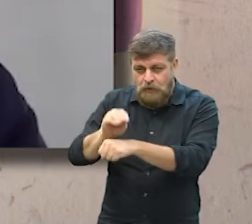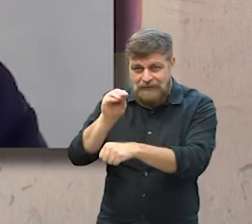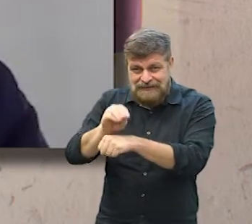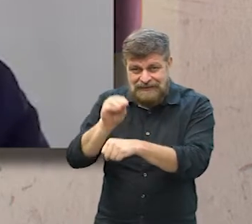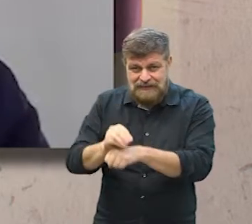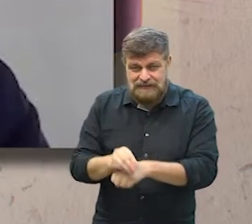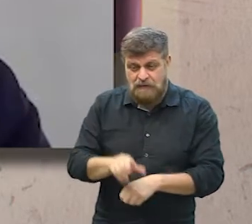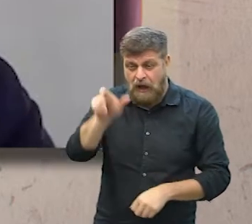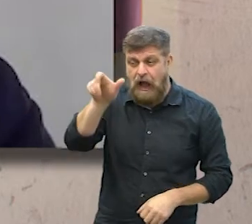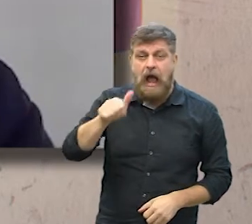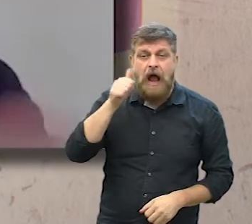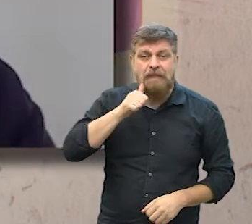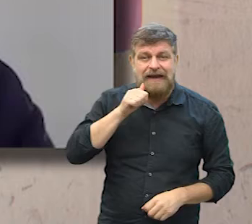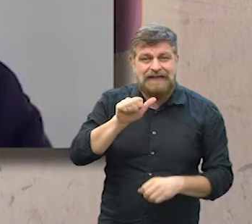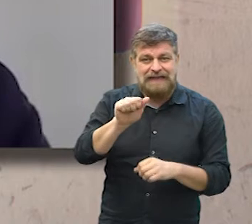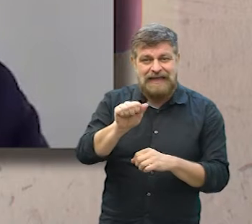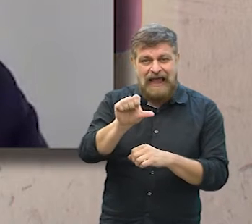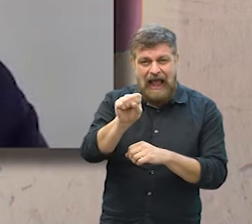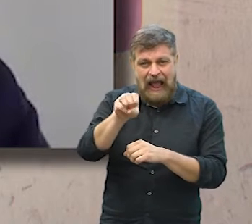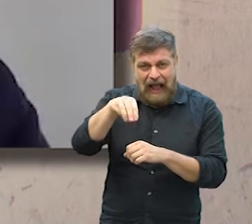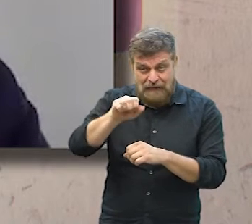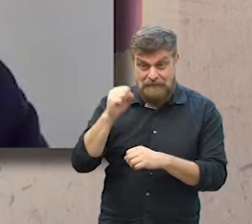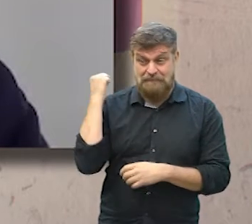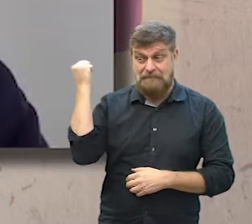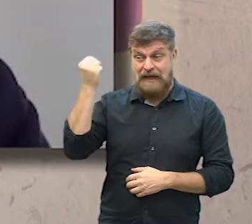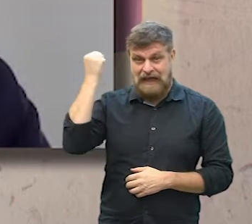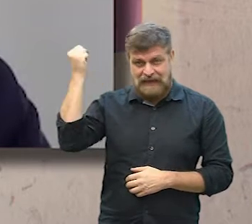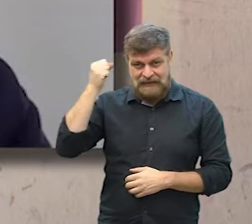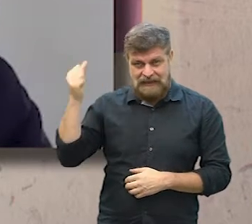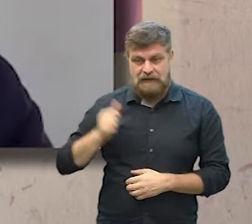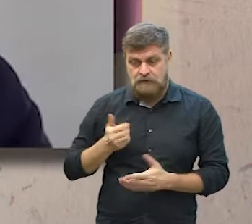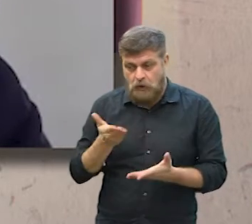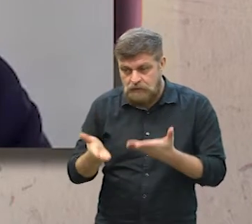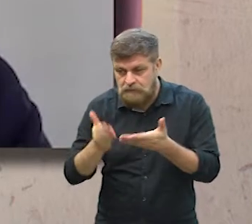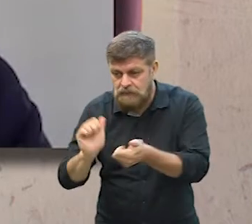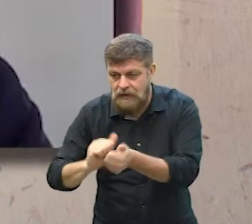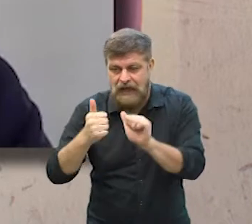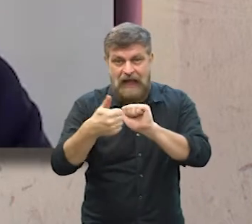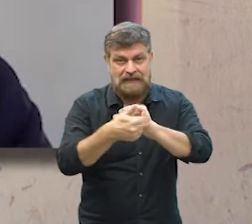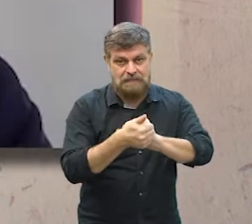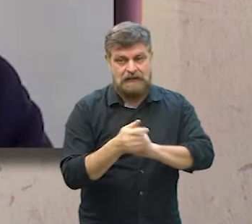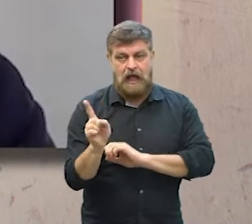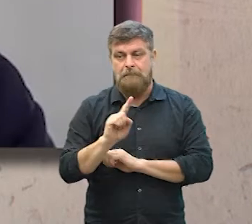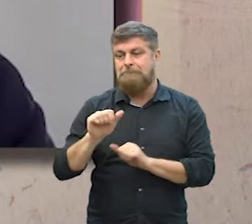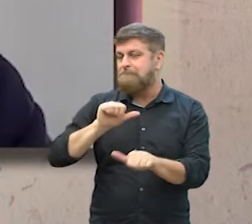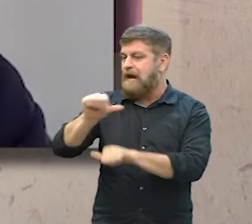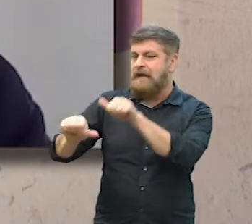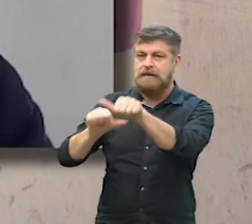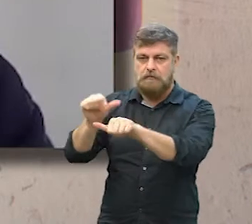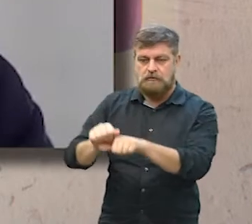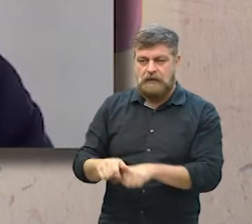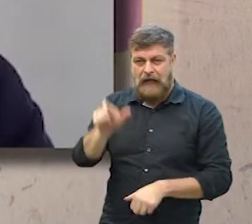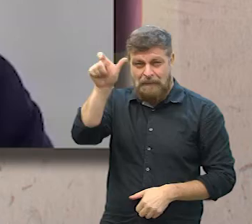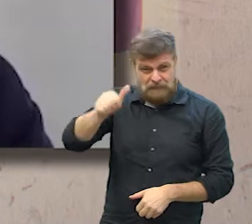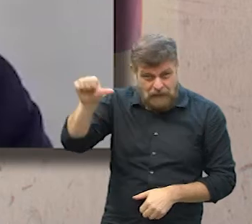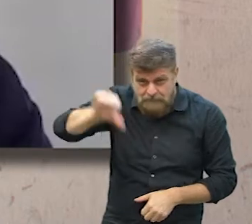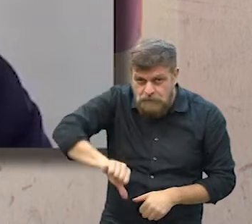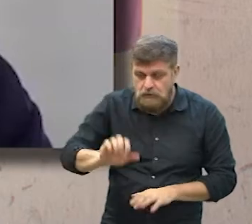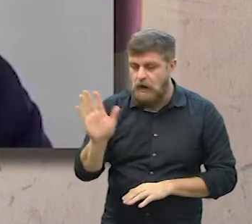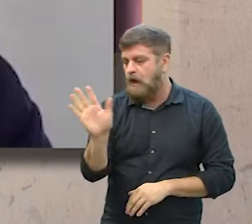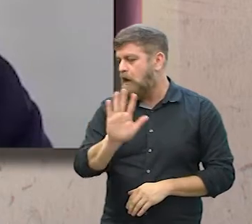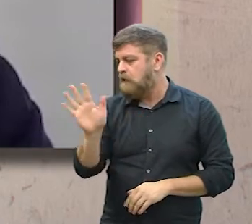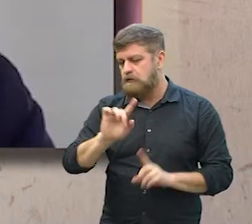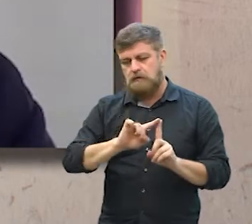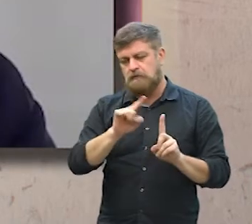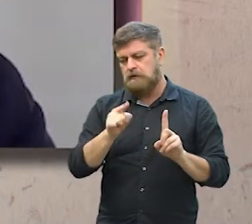principalmente nos casos de asma mais grave, vendo frequentemente e adequando o tratamento. Mas o tratamento não vai mudar e não necessariamente a pessoa vai ter piora